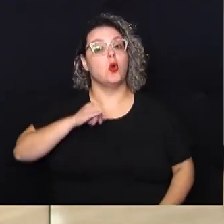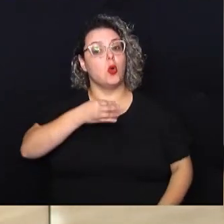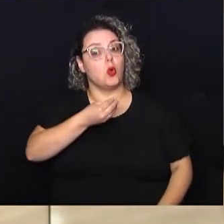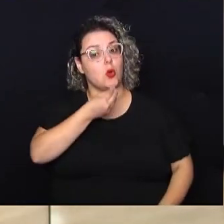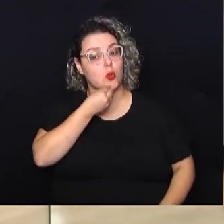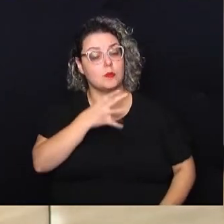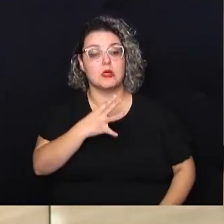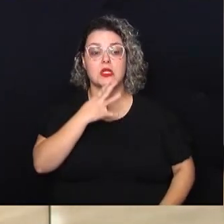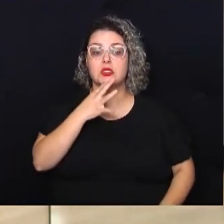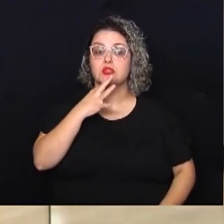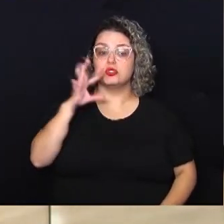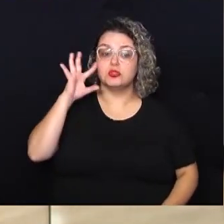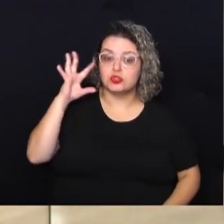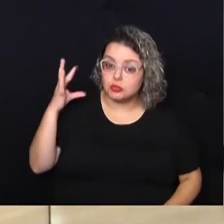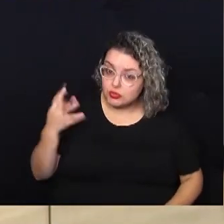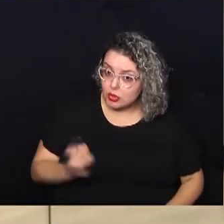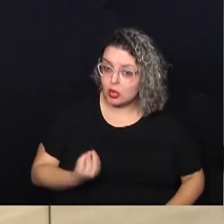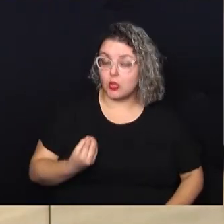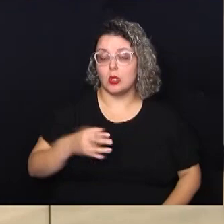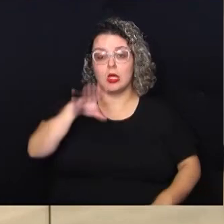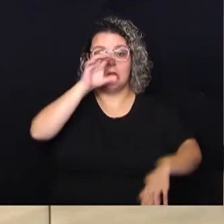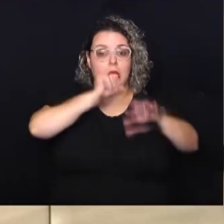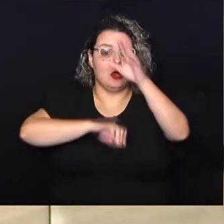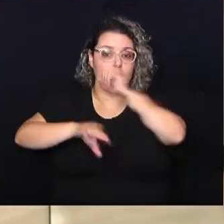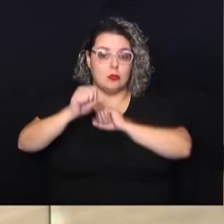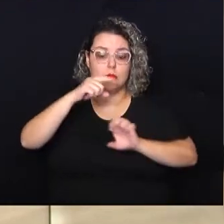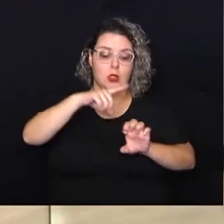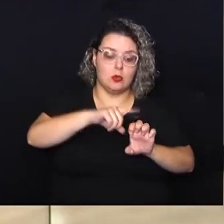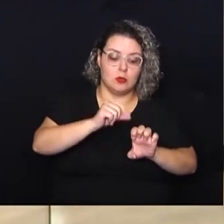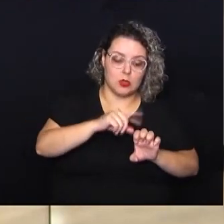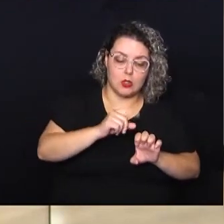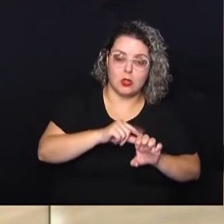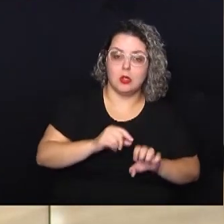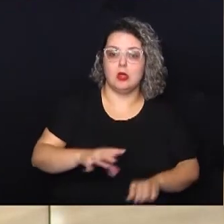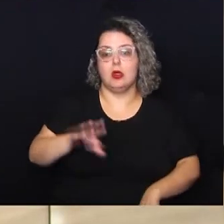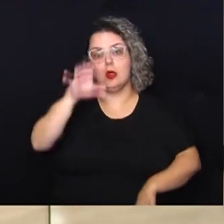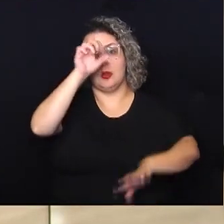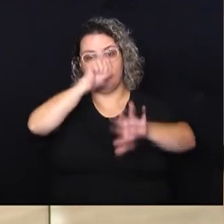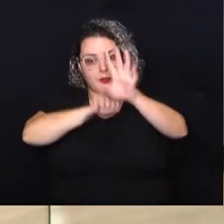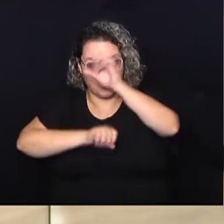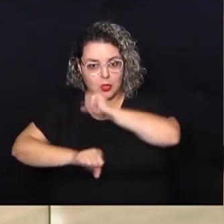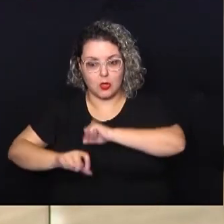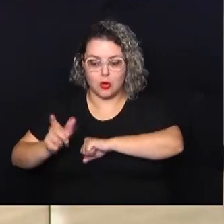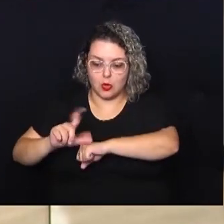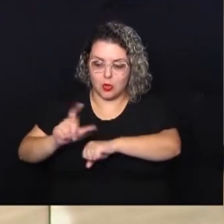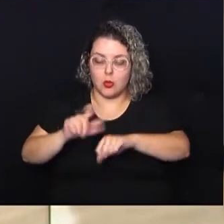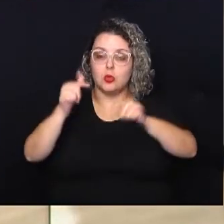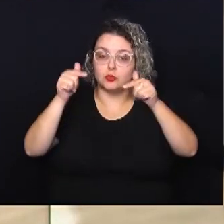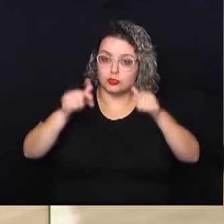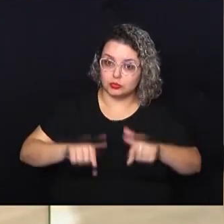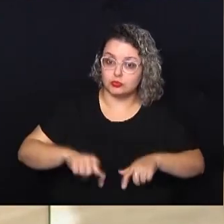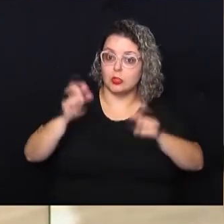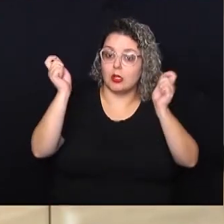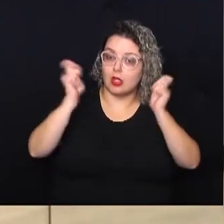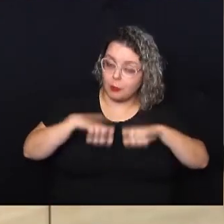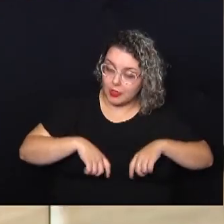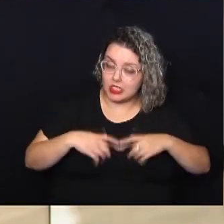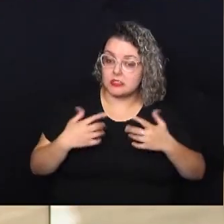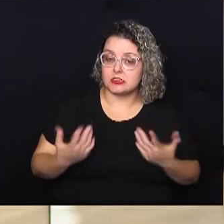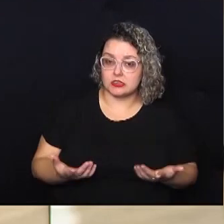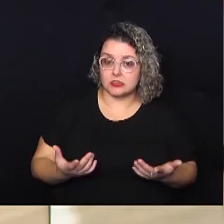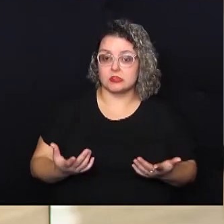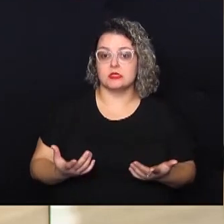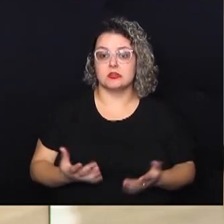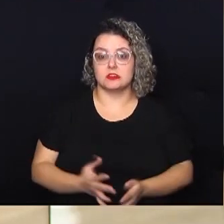de conhecimento, então aprenderão sobre empreendedorismo, sobre comércio local, teremos capacitação